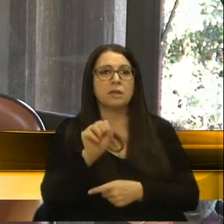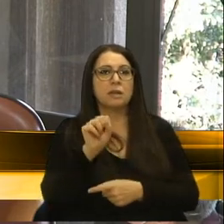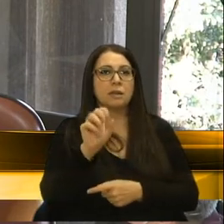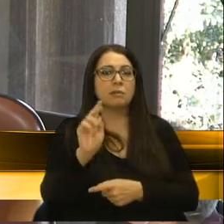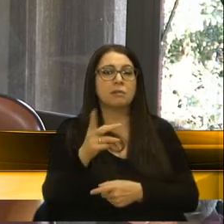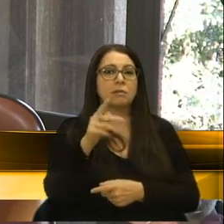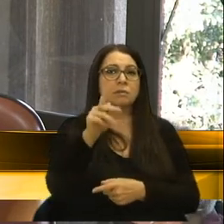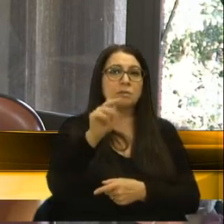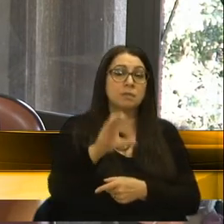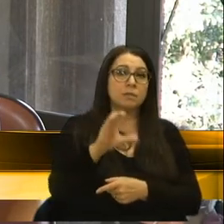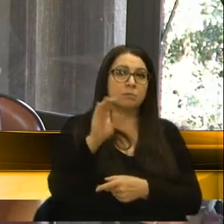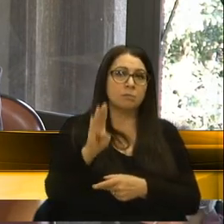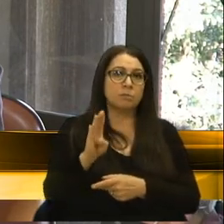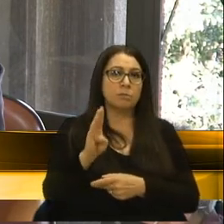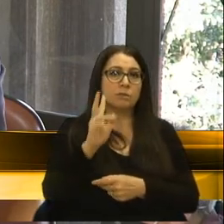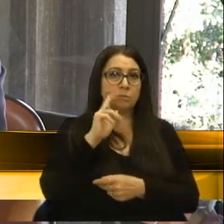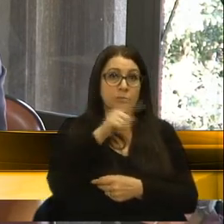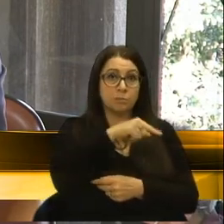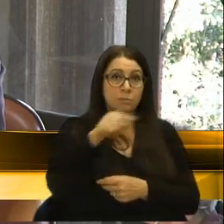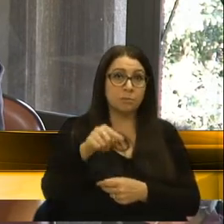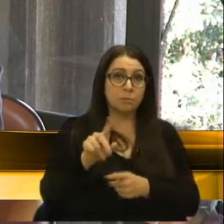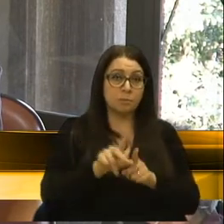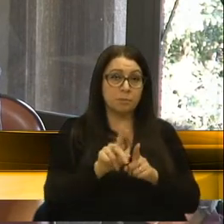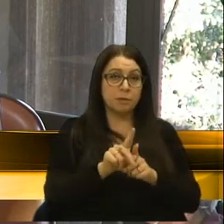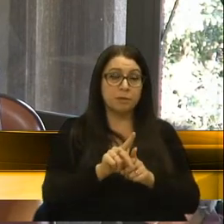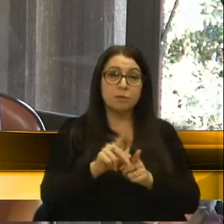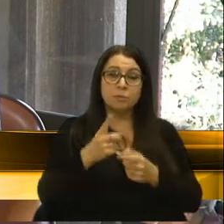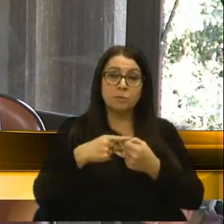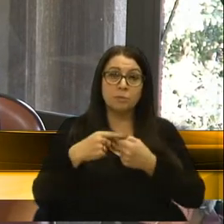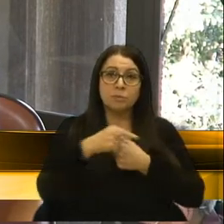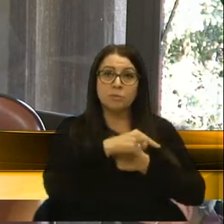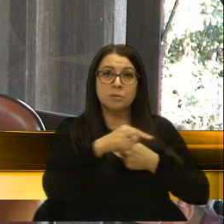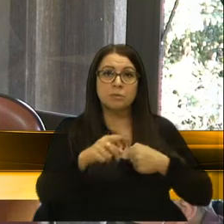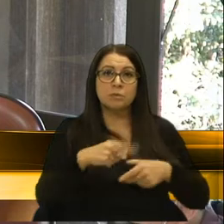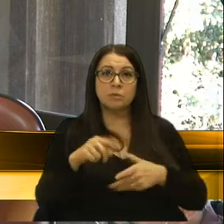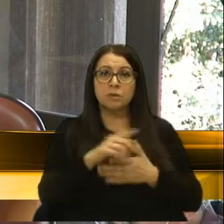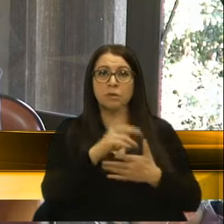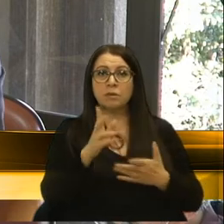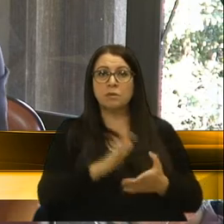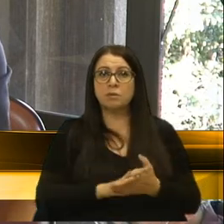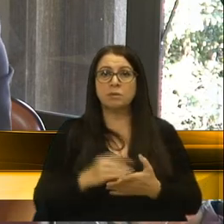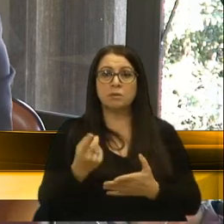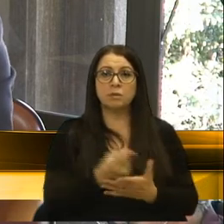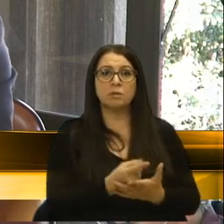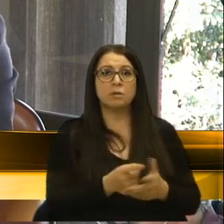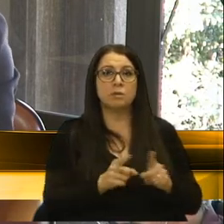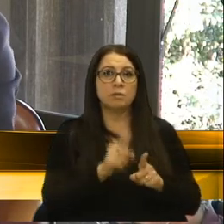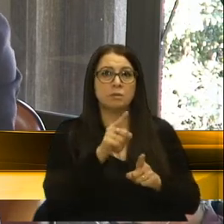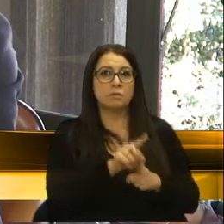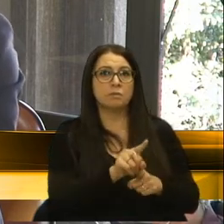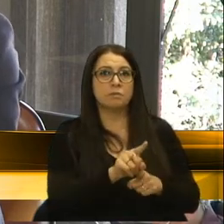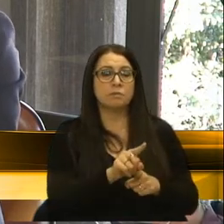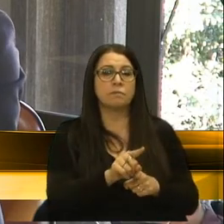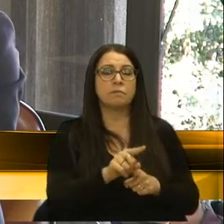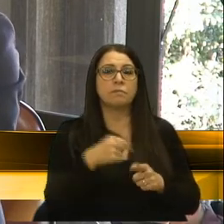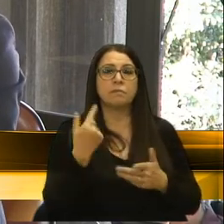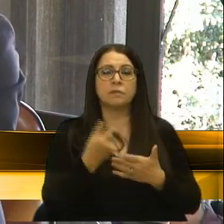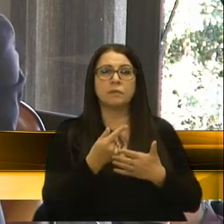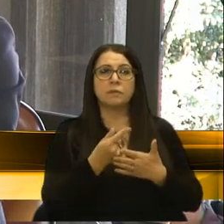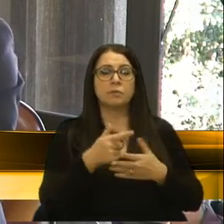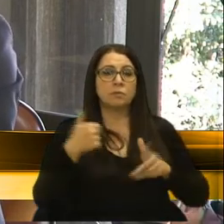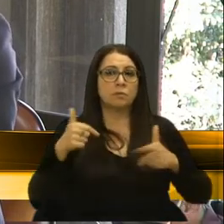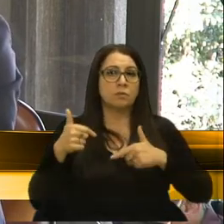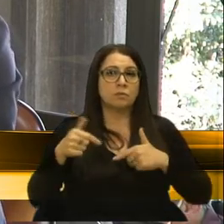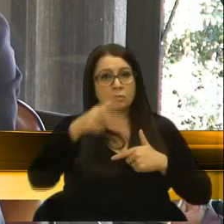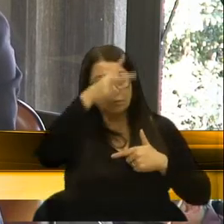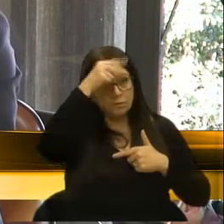foi demonstrado suficientemente pelo município a grande dificuldade em executar diretamente o serviço